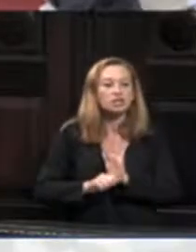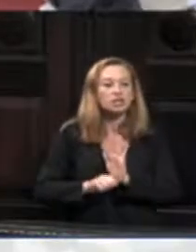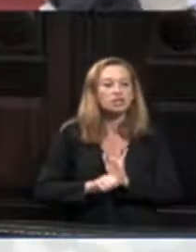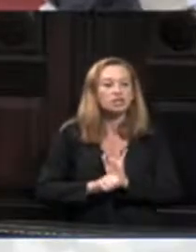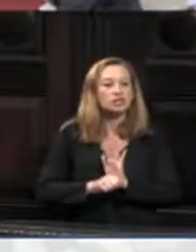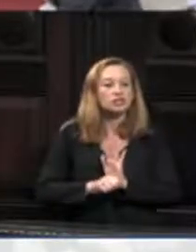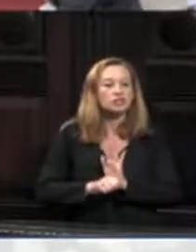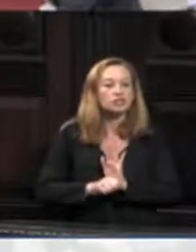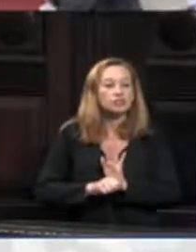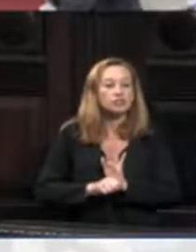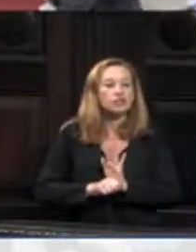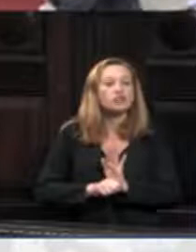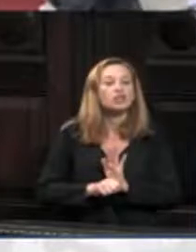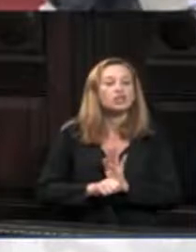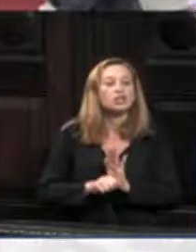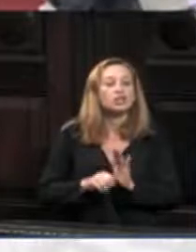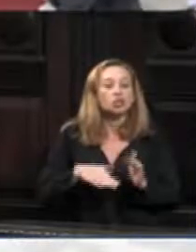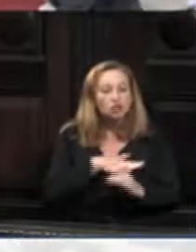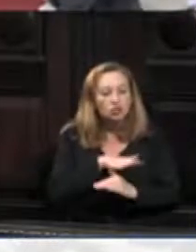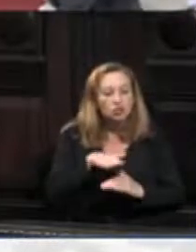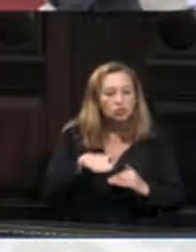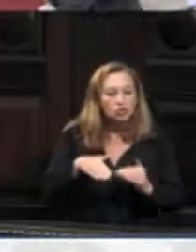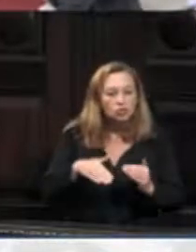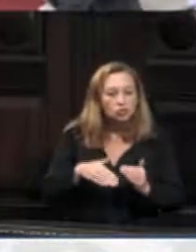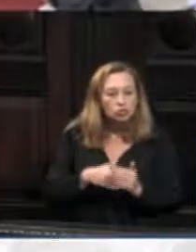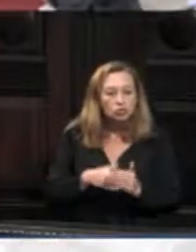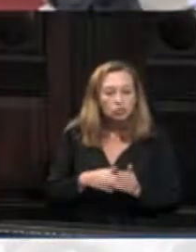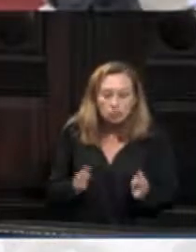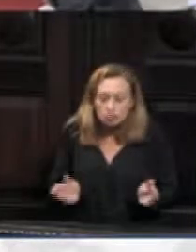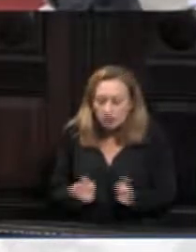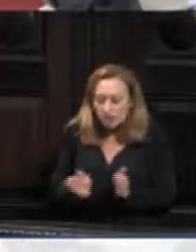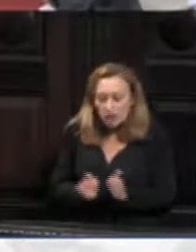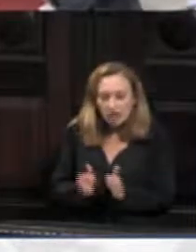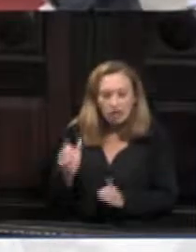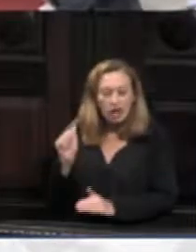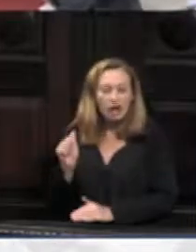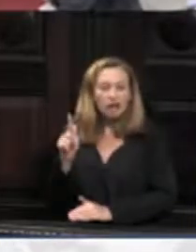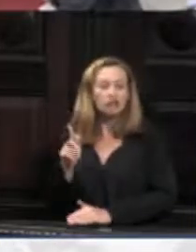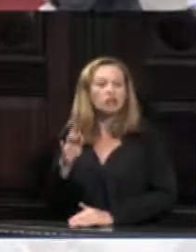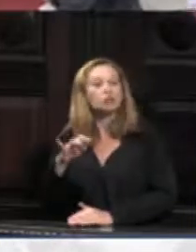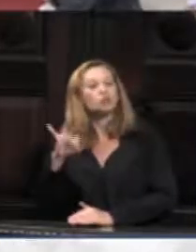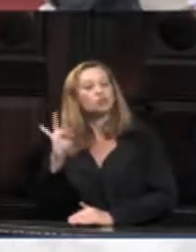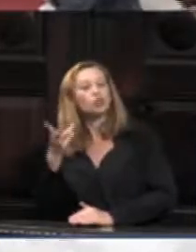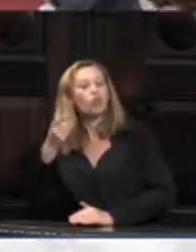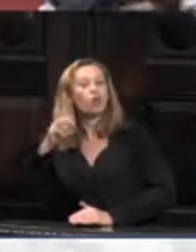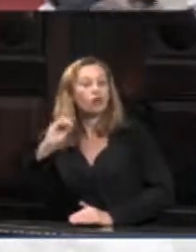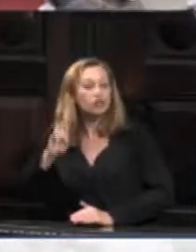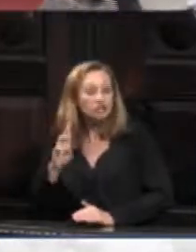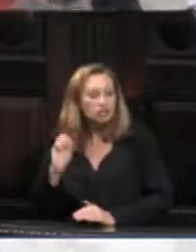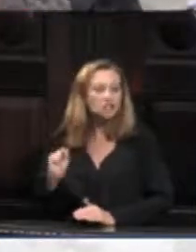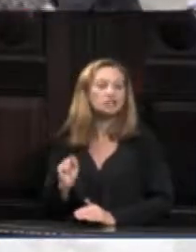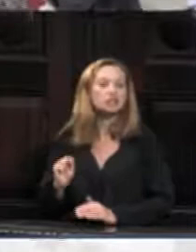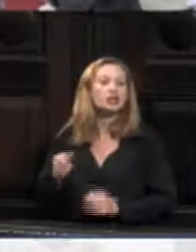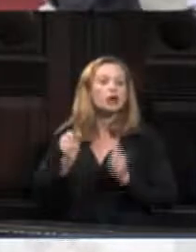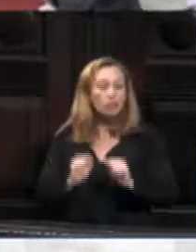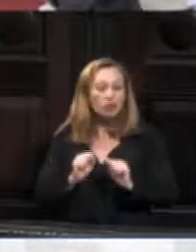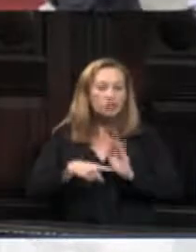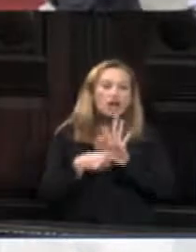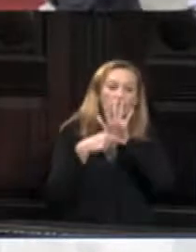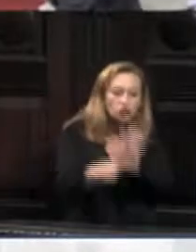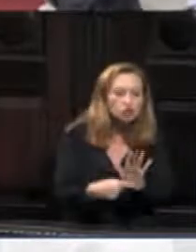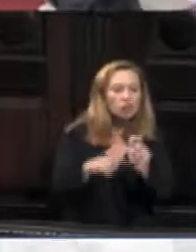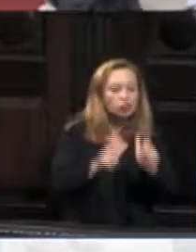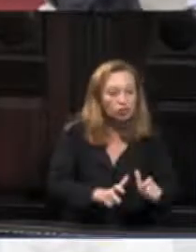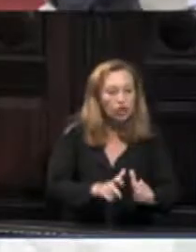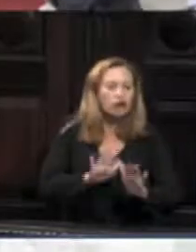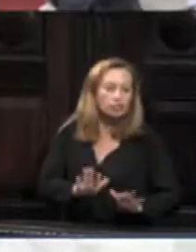esses pequenos agricultores de municípios pequenos, já vou terminar, de municípios pequenos sejam protegidos, e da maneira como está, não estão